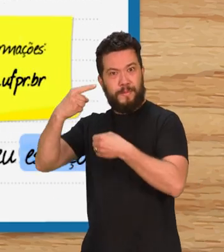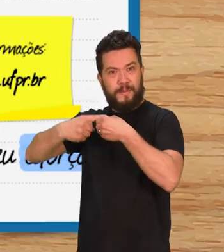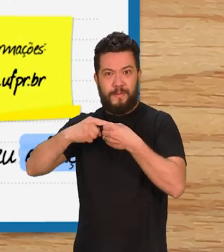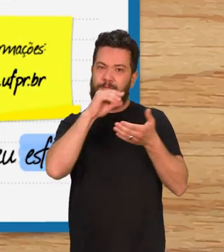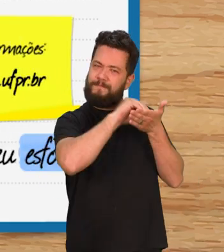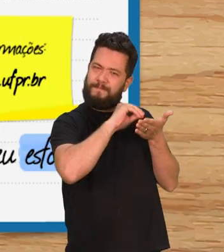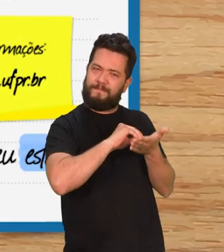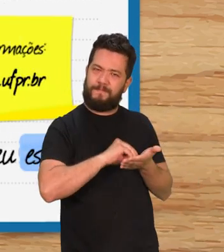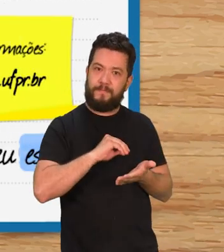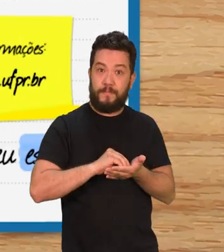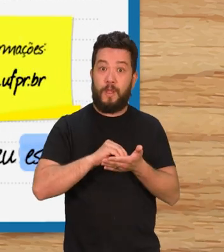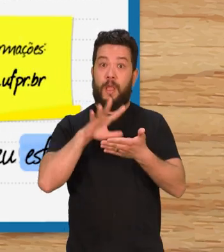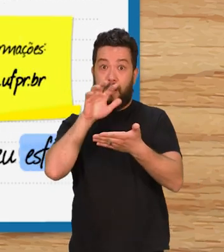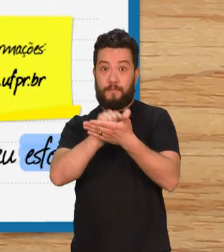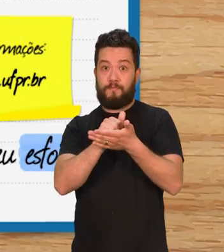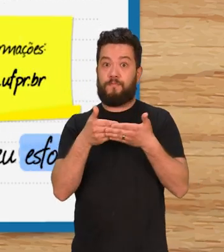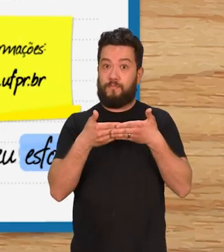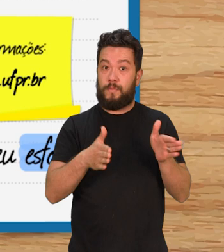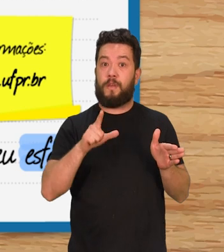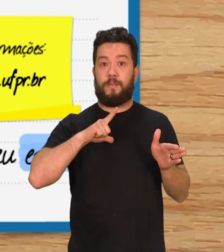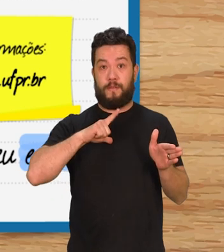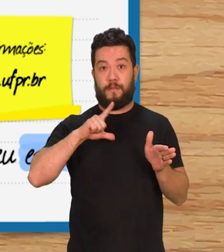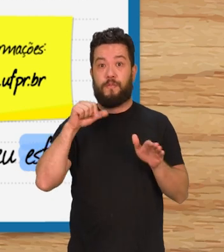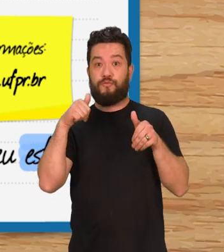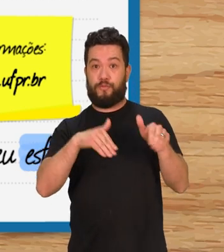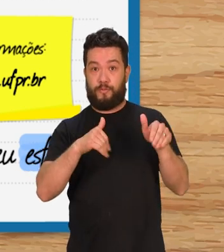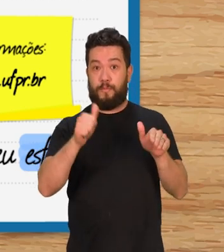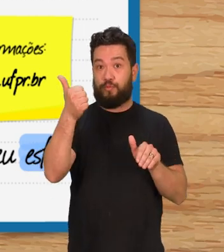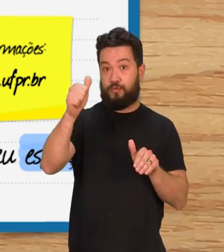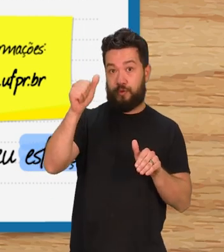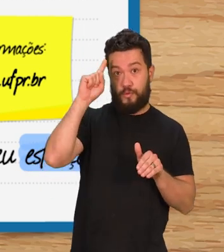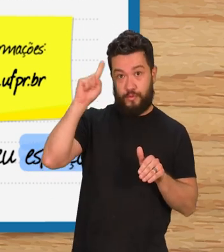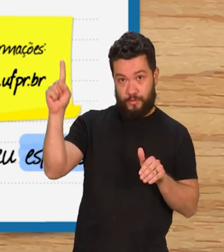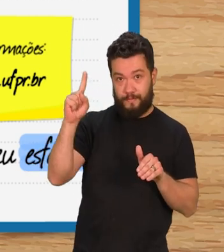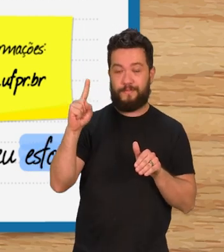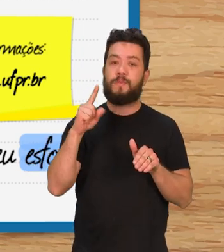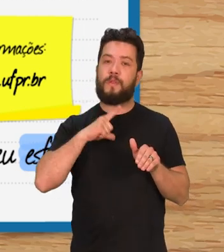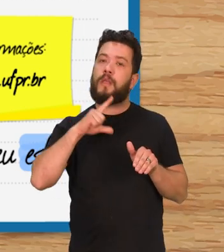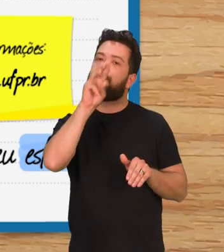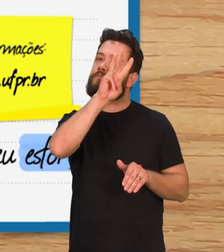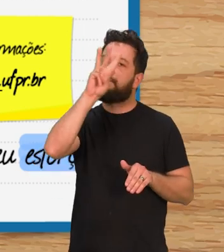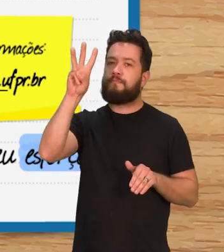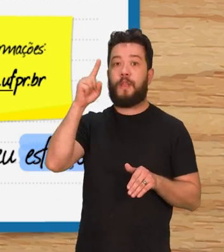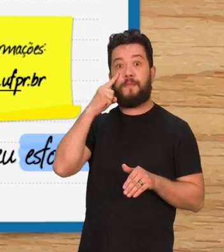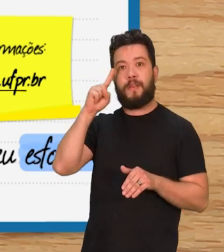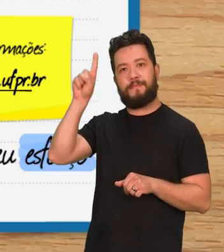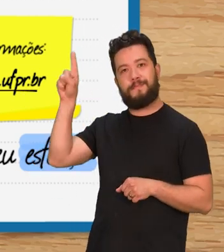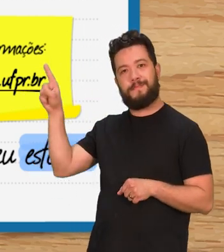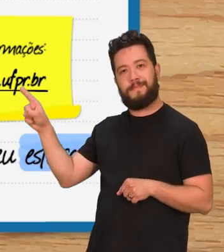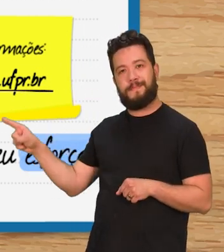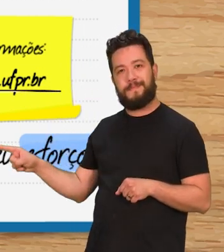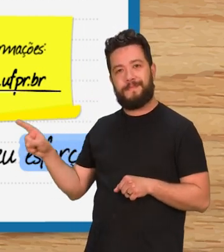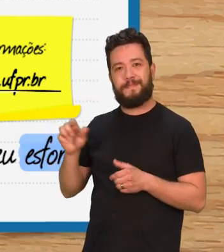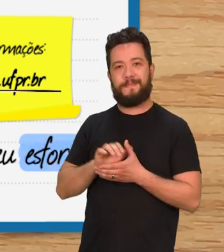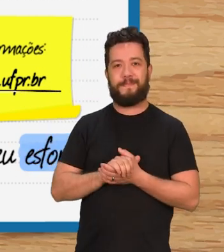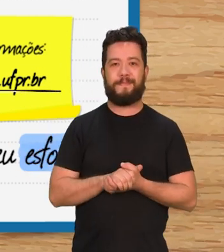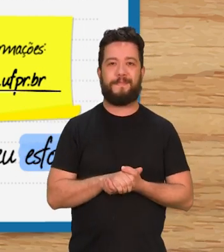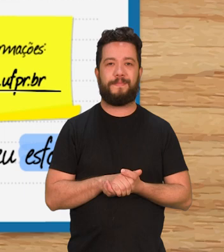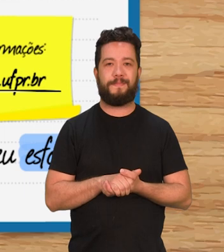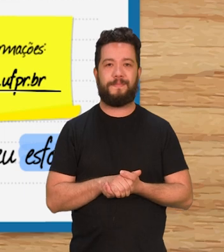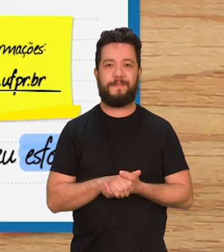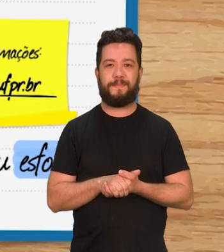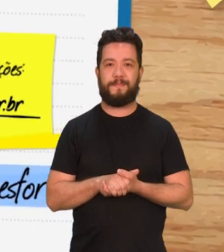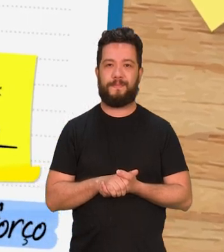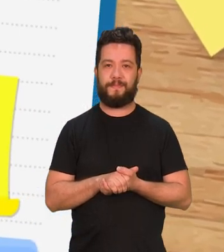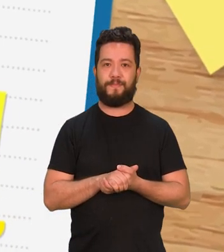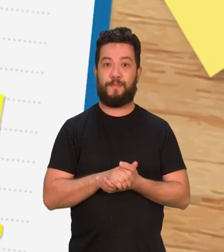todos os lugares. As inscrições vão até o dia 11 de setembro pelo site www.nc.ufpr